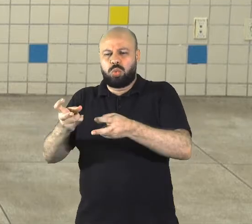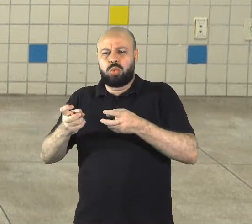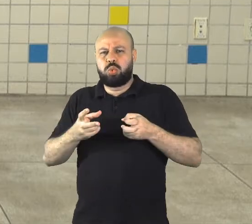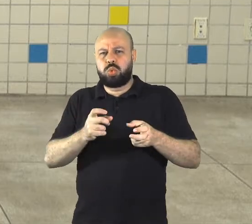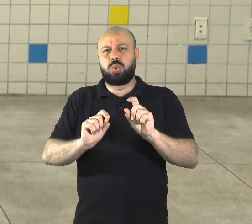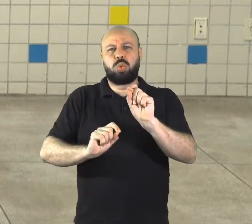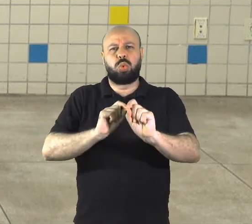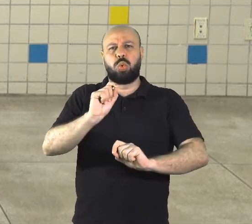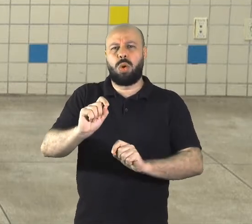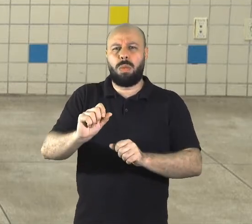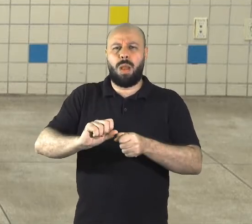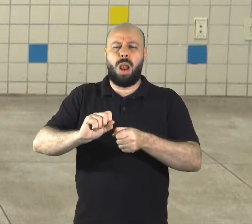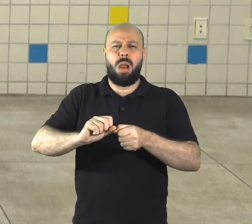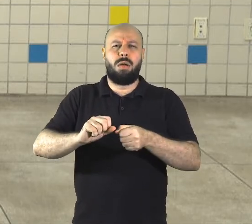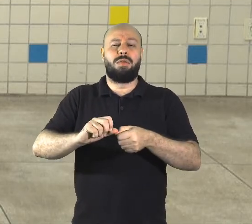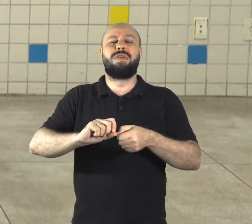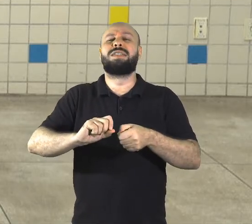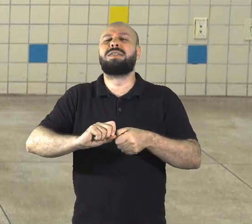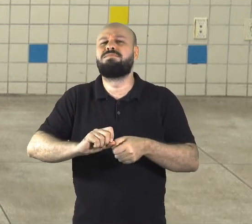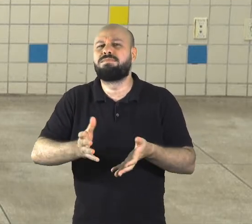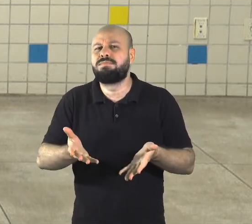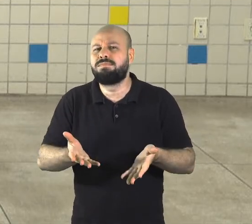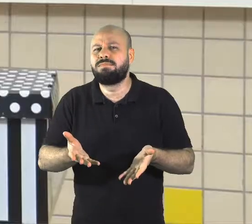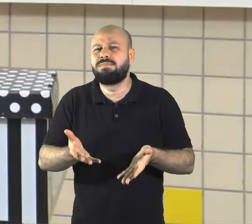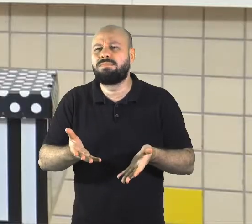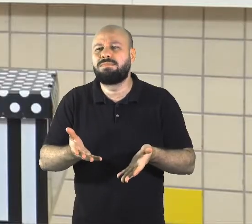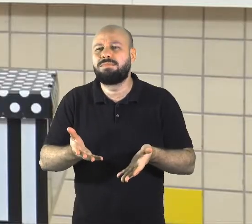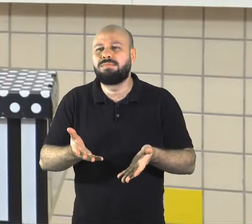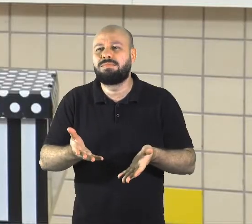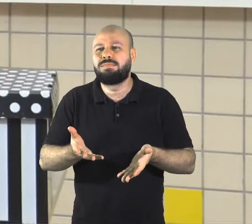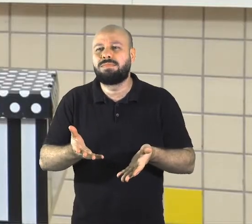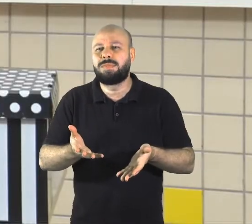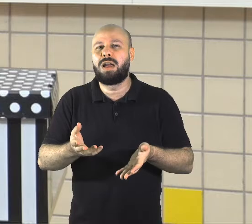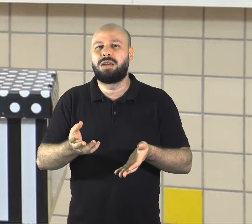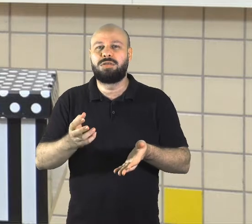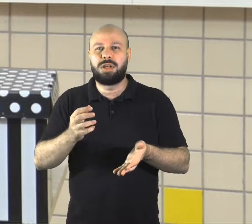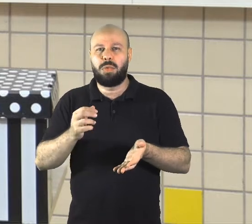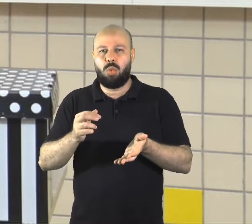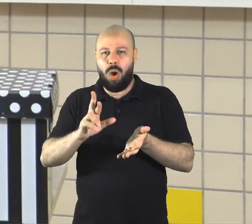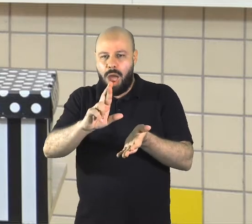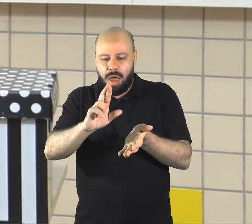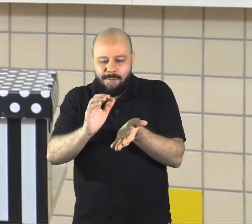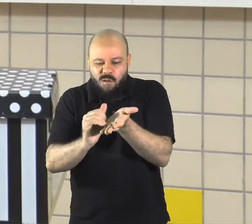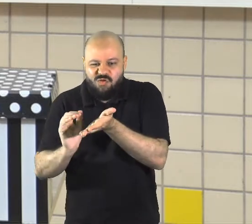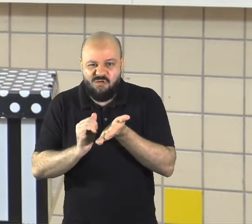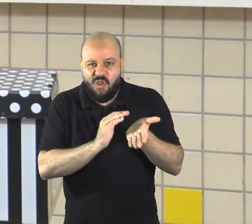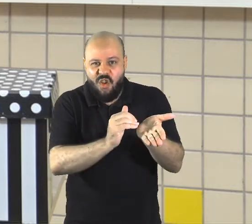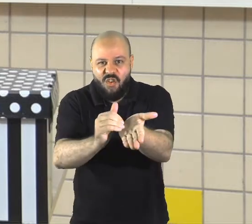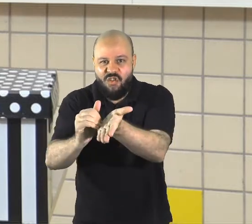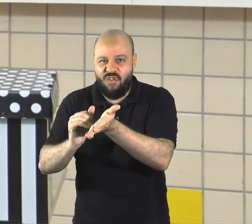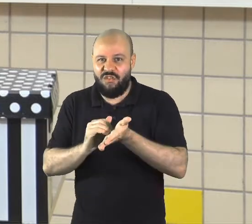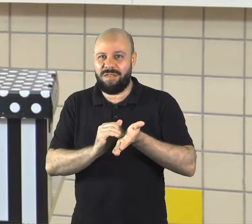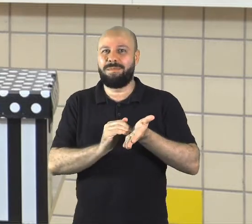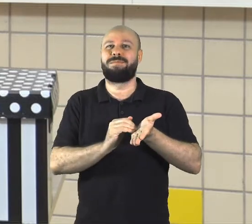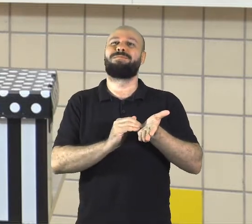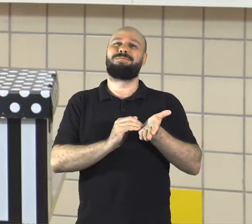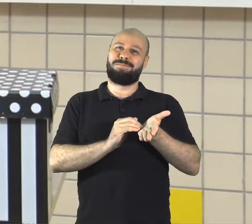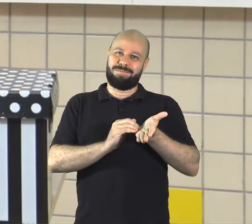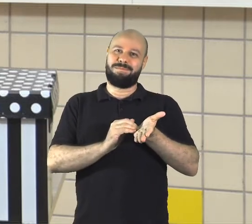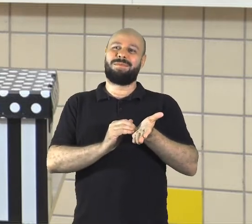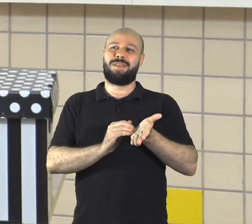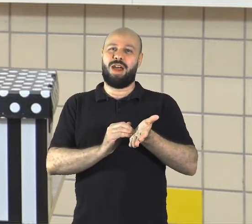fazia o tempo todo? Isso, saía roendo os R's. E aí, ficaram